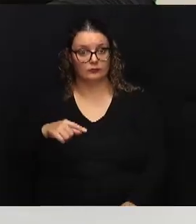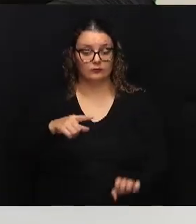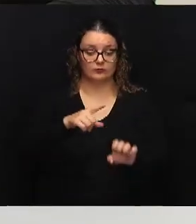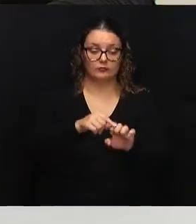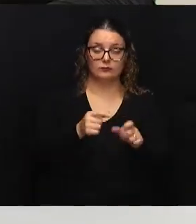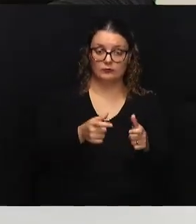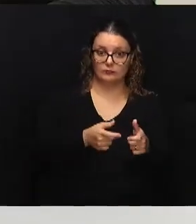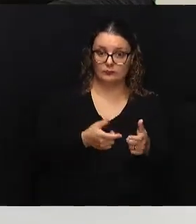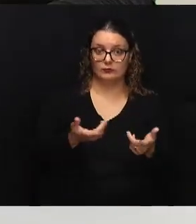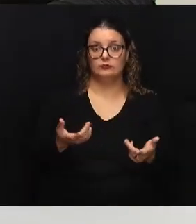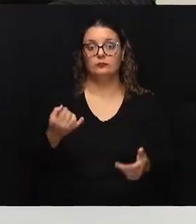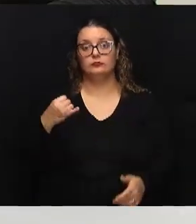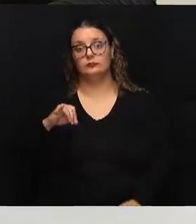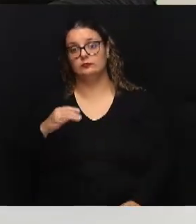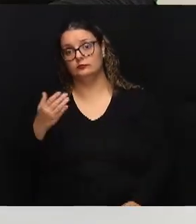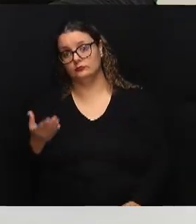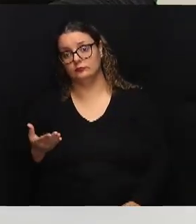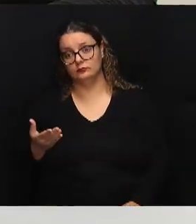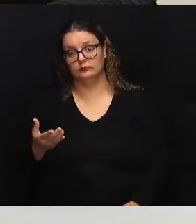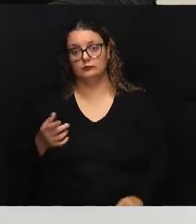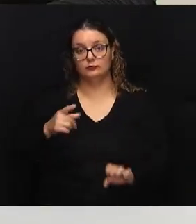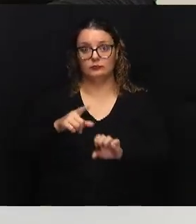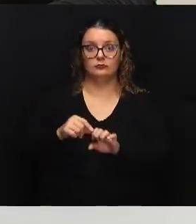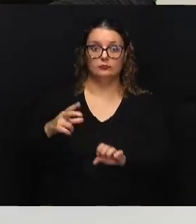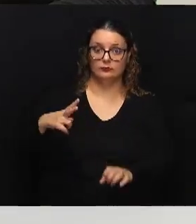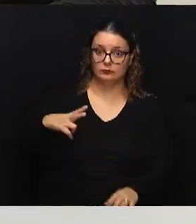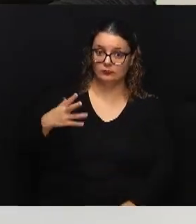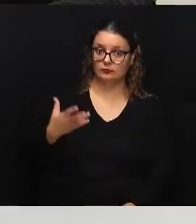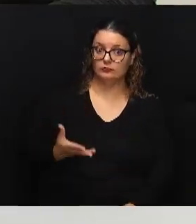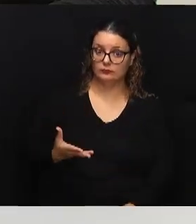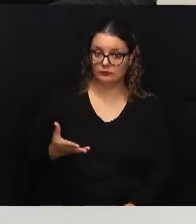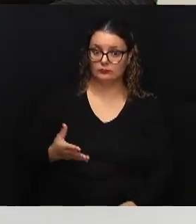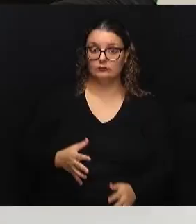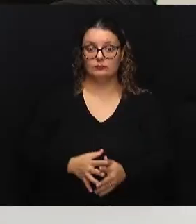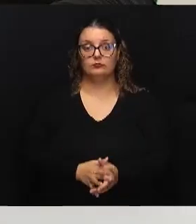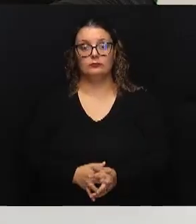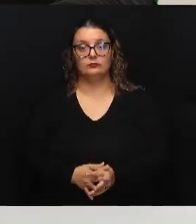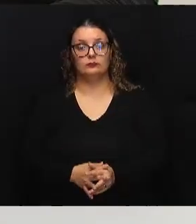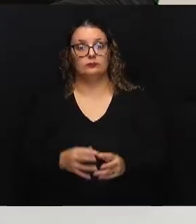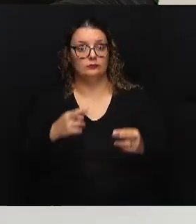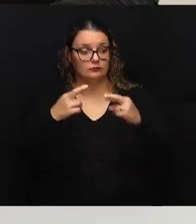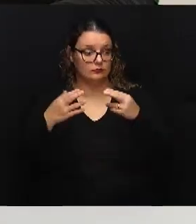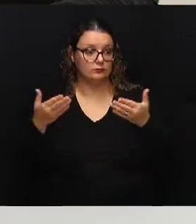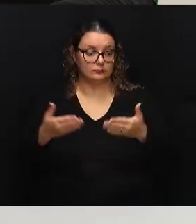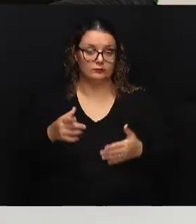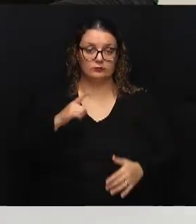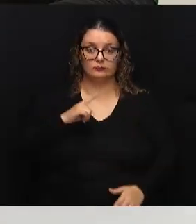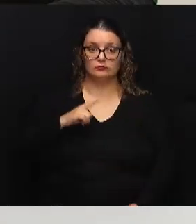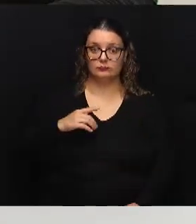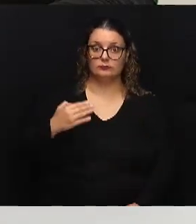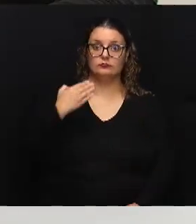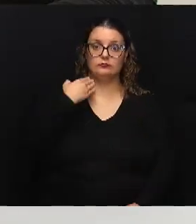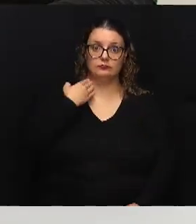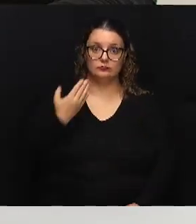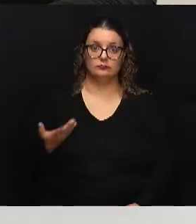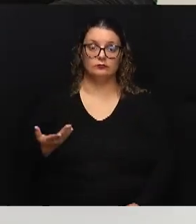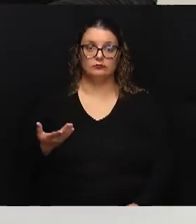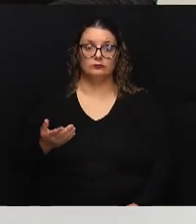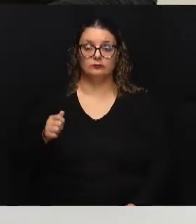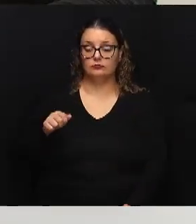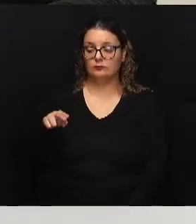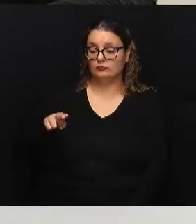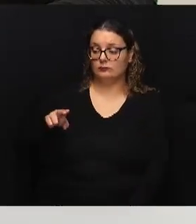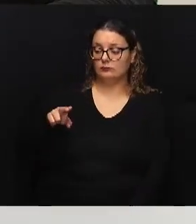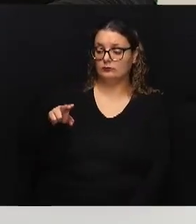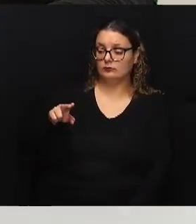microempresário, se você é um microempresário individual, né, considerando que hoje você tem bancos que têm ausência de